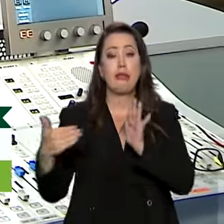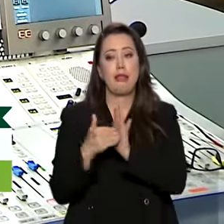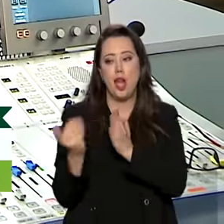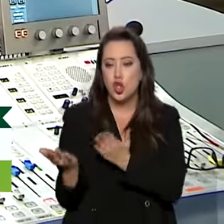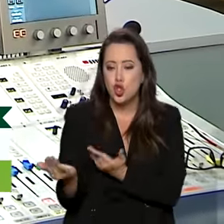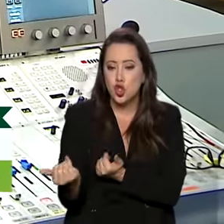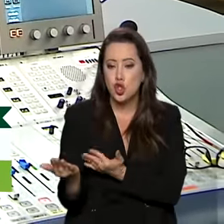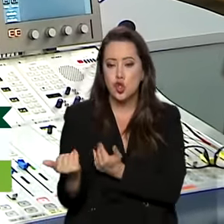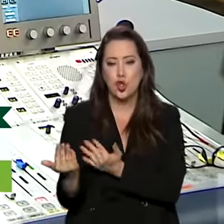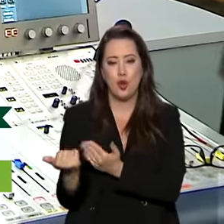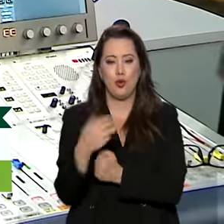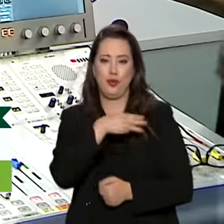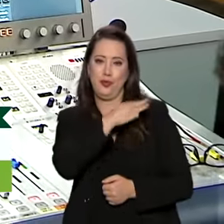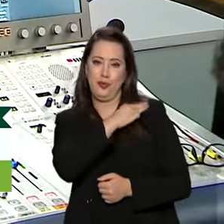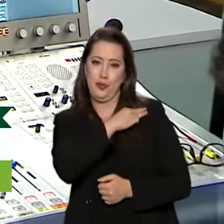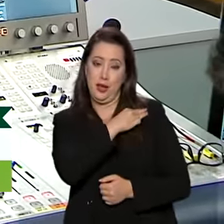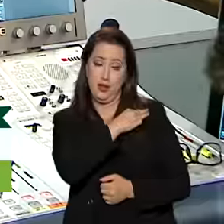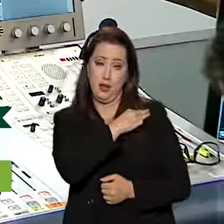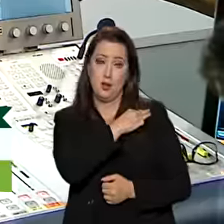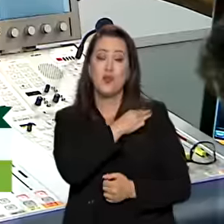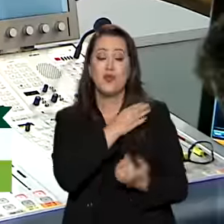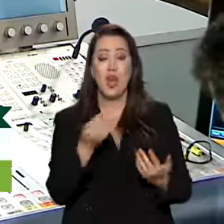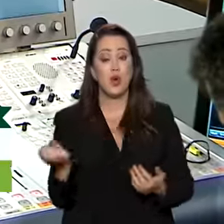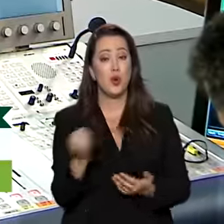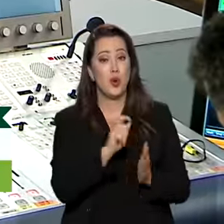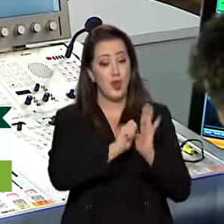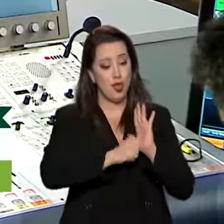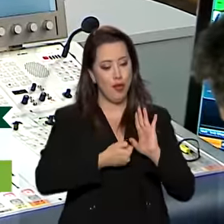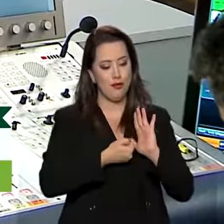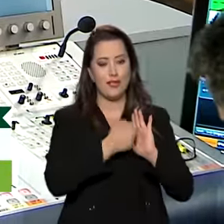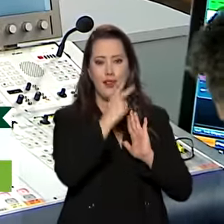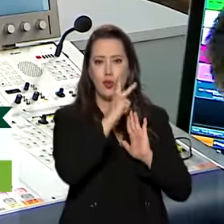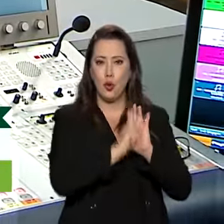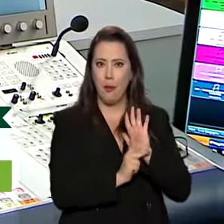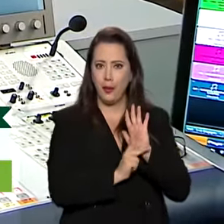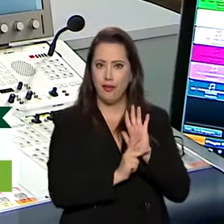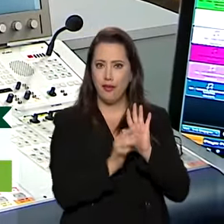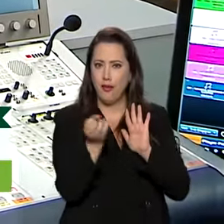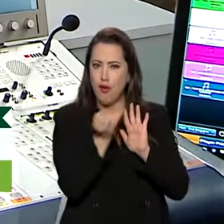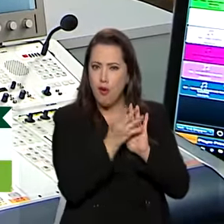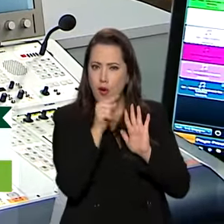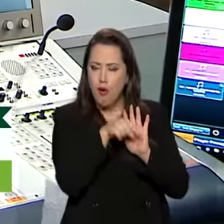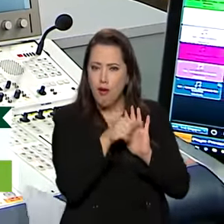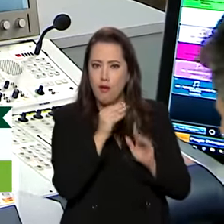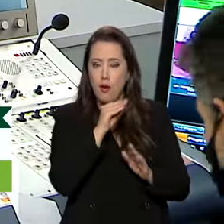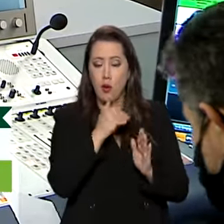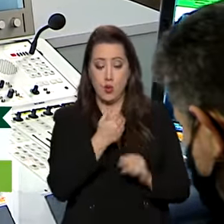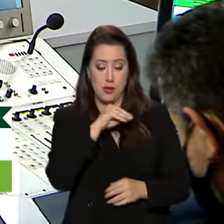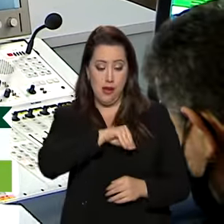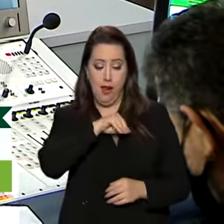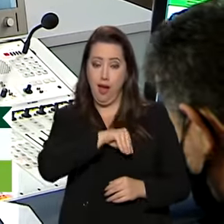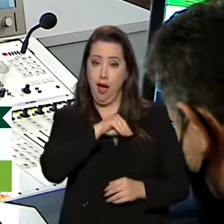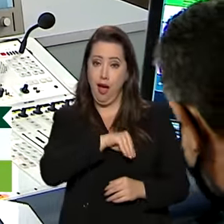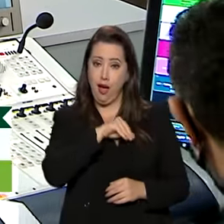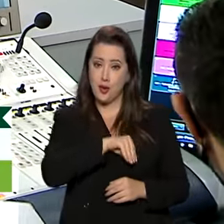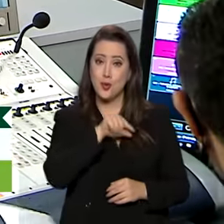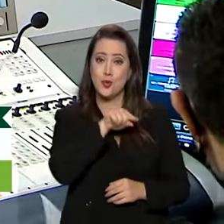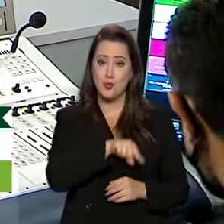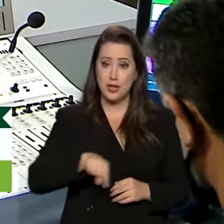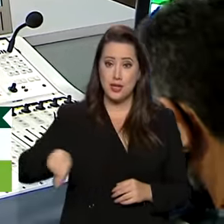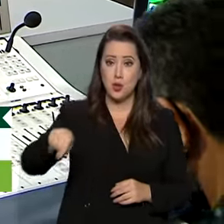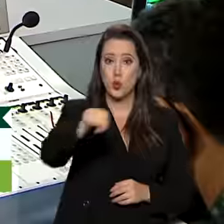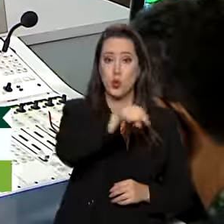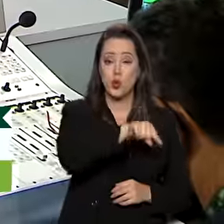do último ano do ensino médio com assinatura da portaria o novo piso salarial dos professores que dão aulas para